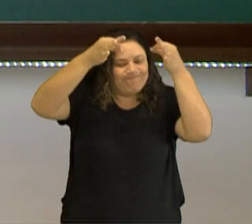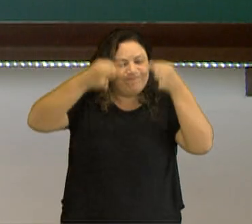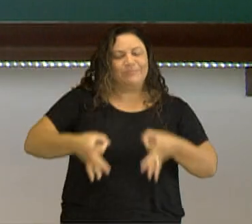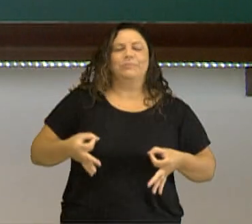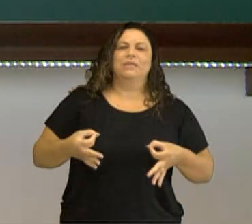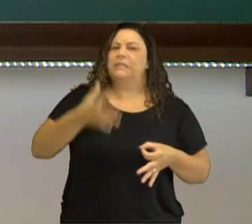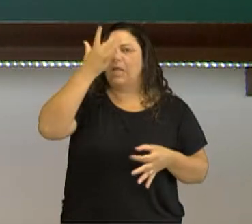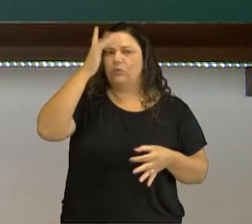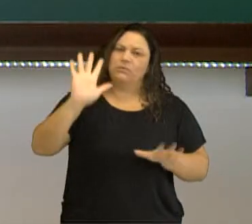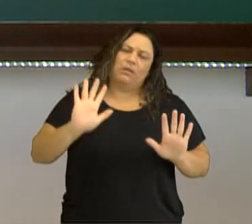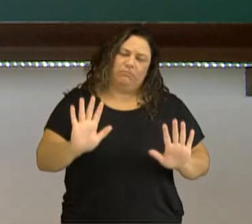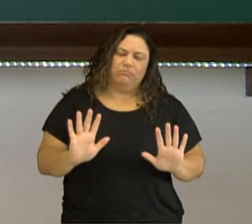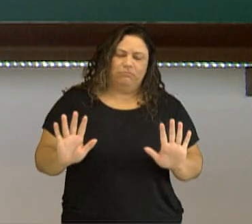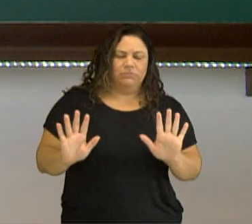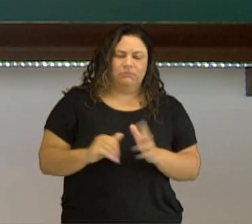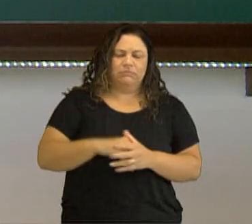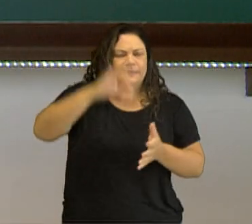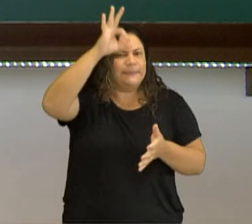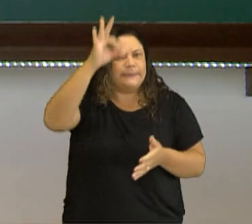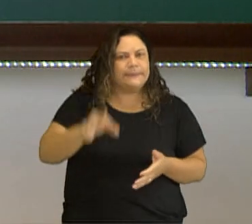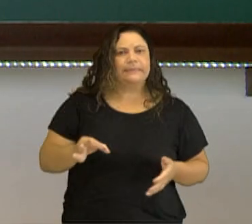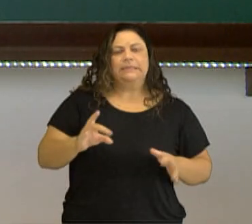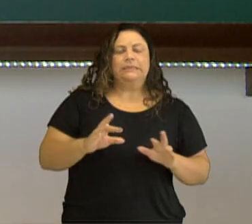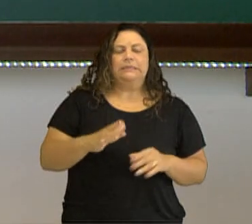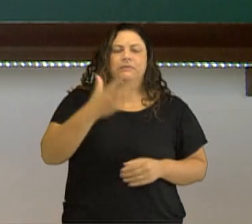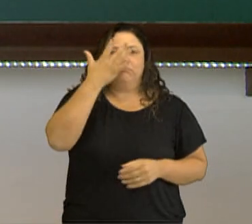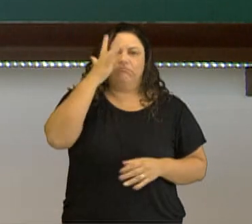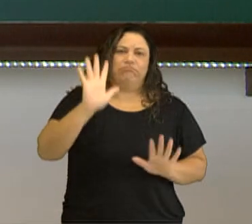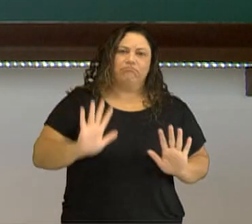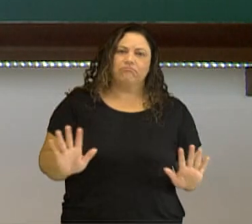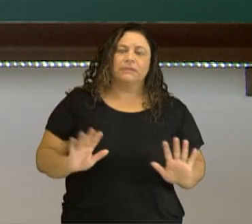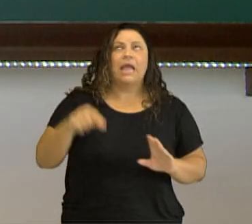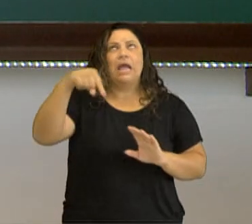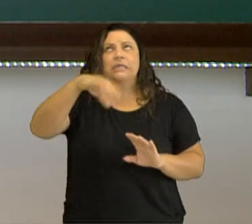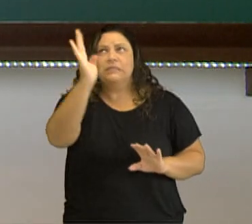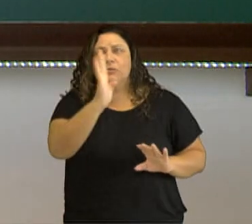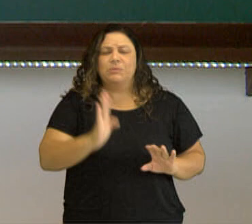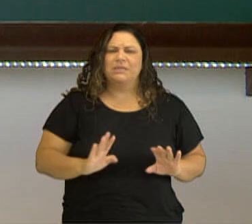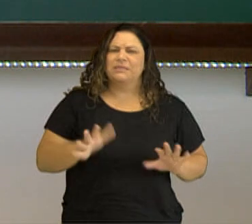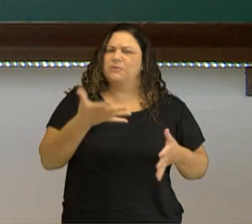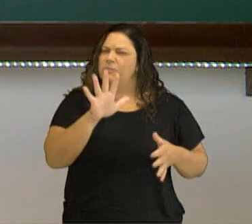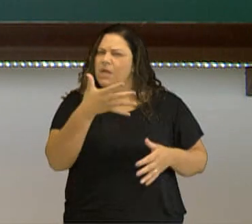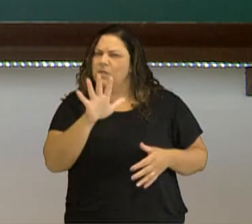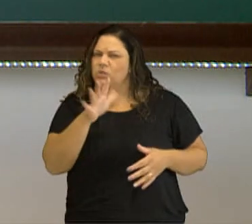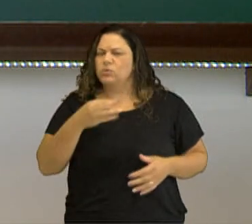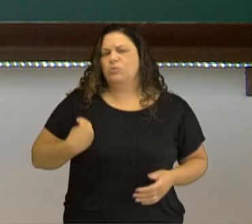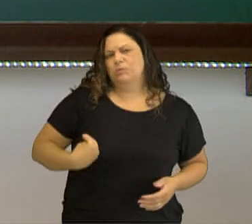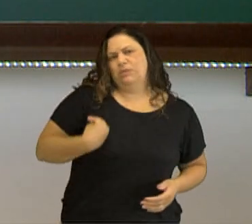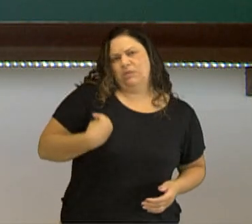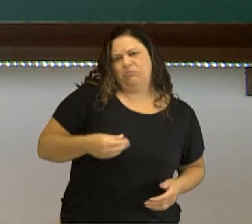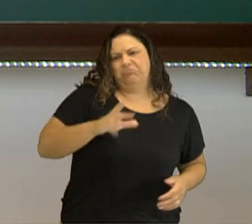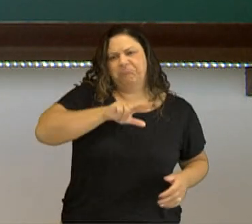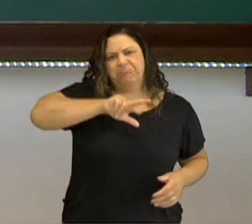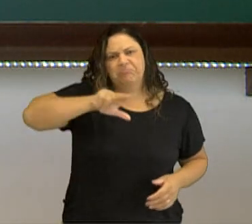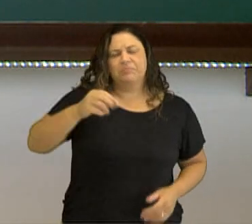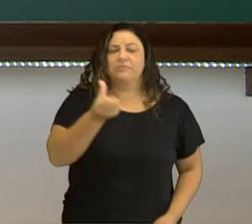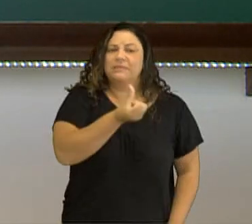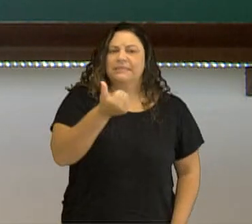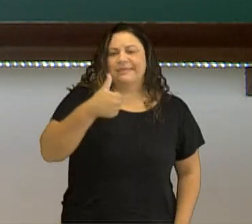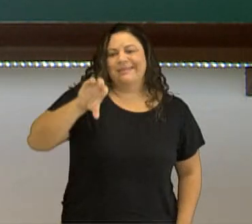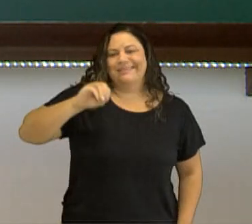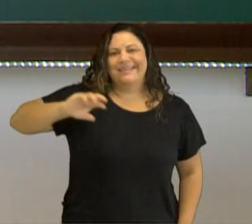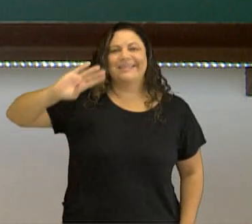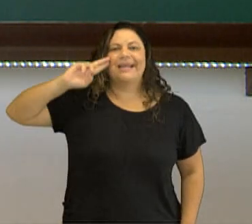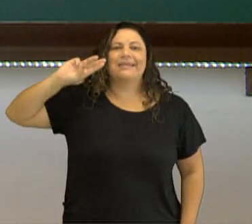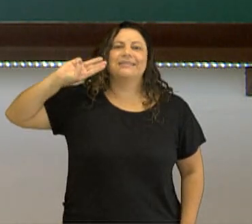aí estimativas dessa população. No Brasil, a gente tem uma estimativa que viviam entre 6 a 10 milhões de